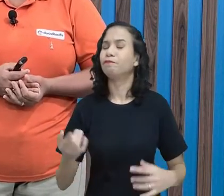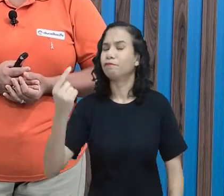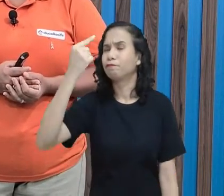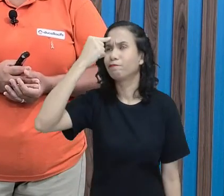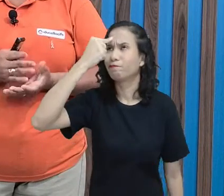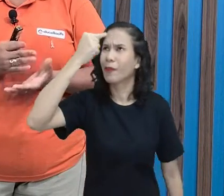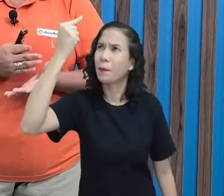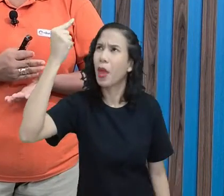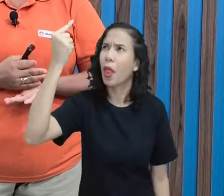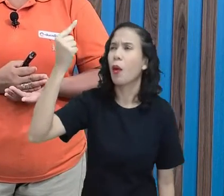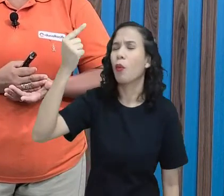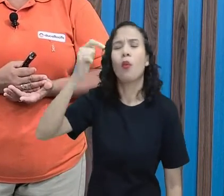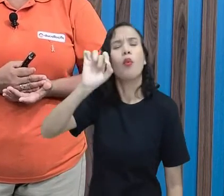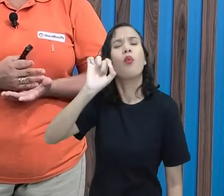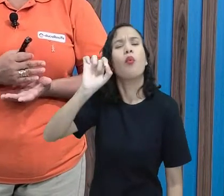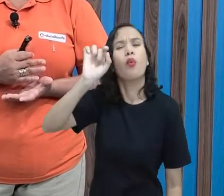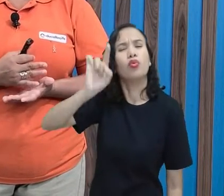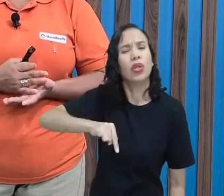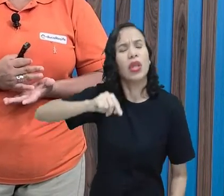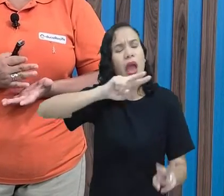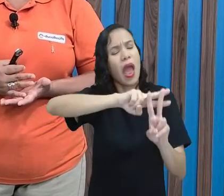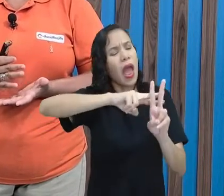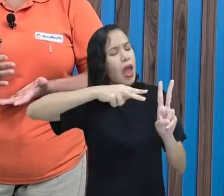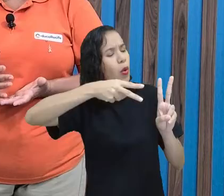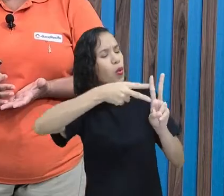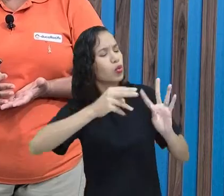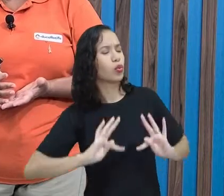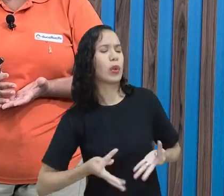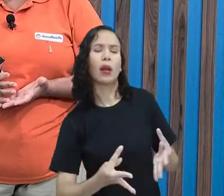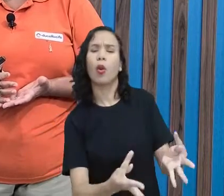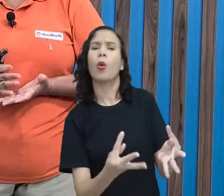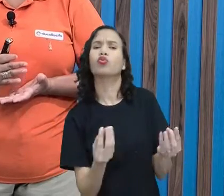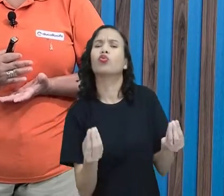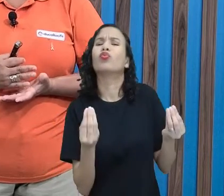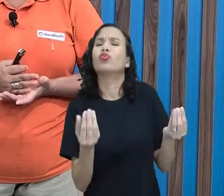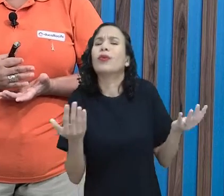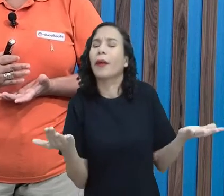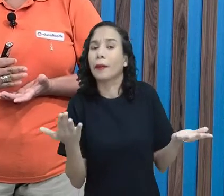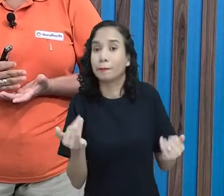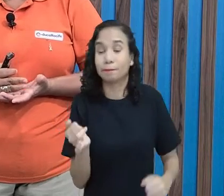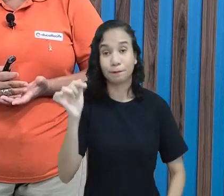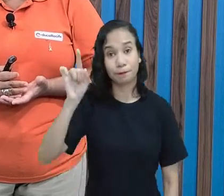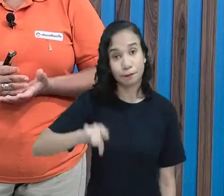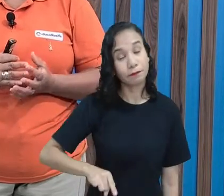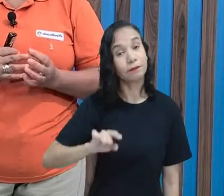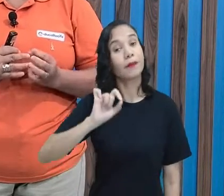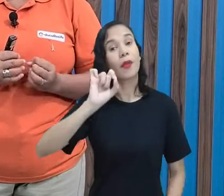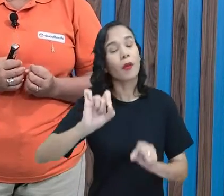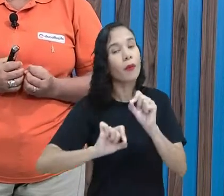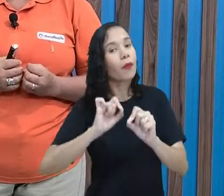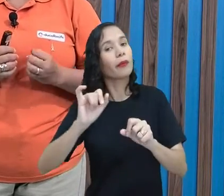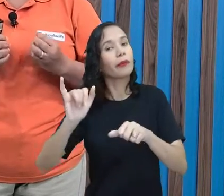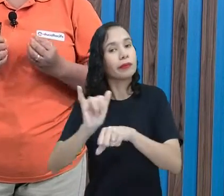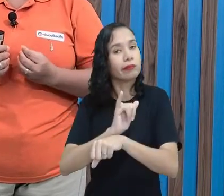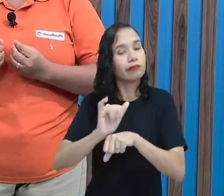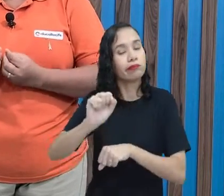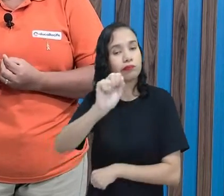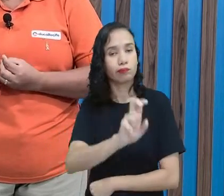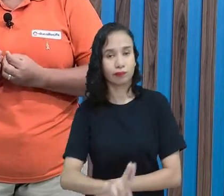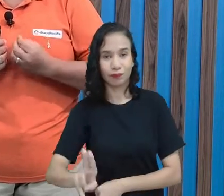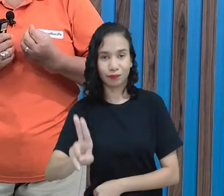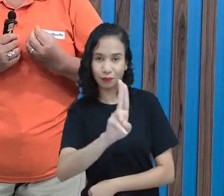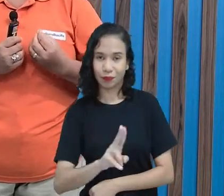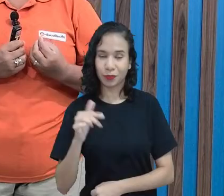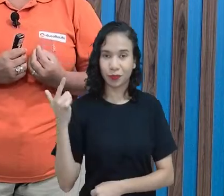Pensando nisso, o que seria um recurso tecnológico? O recurso tecnológico é um meio